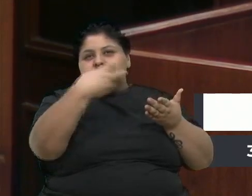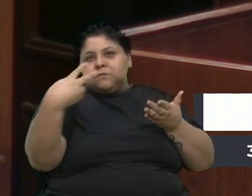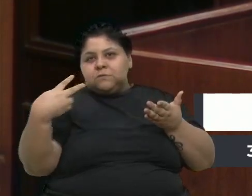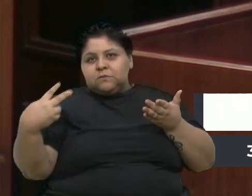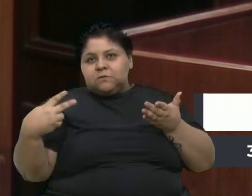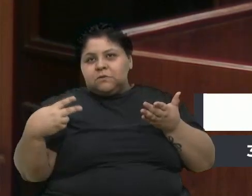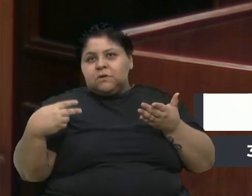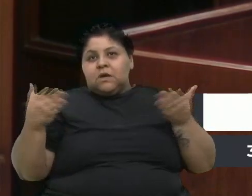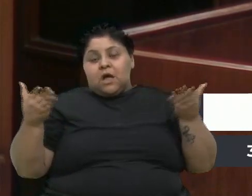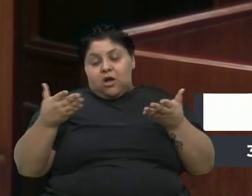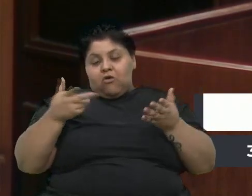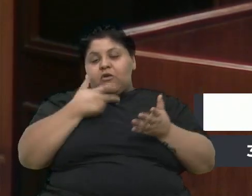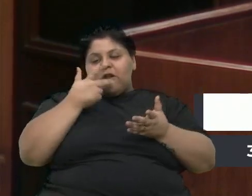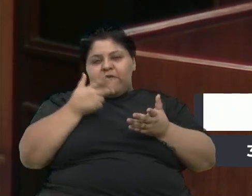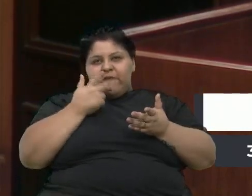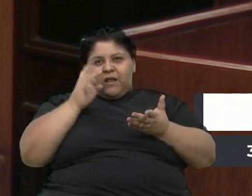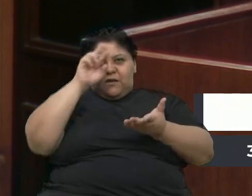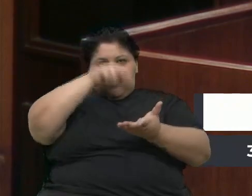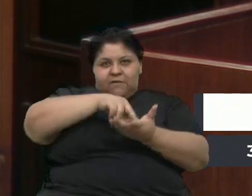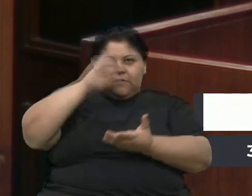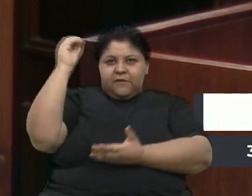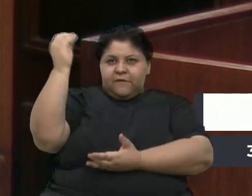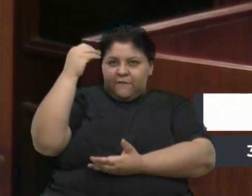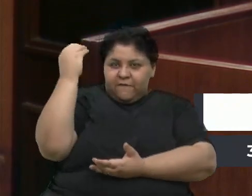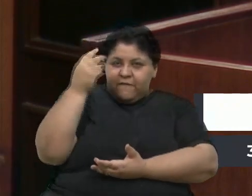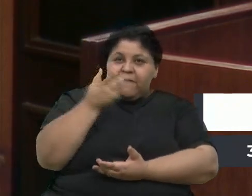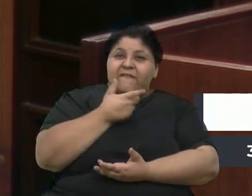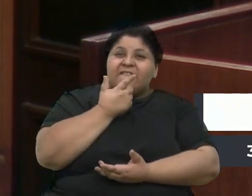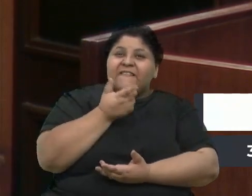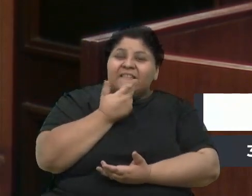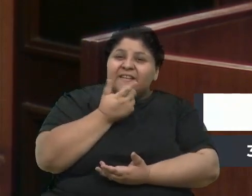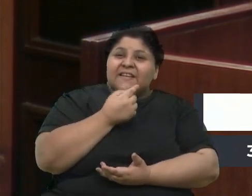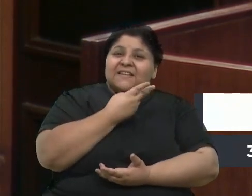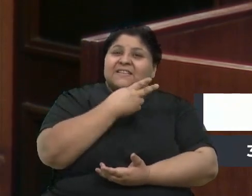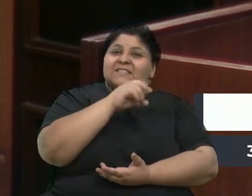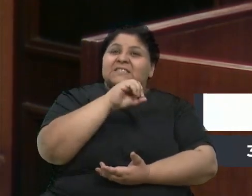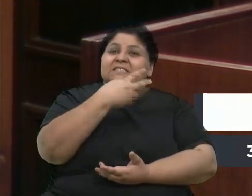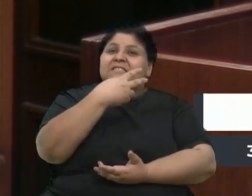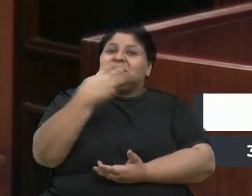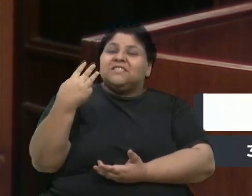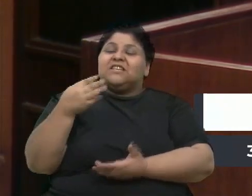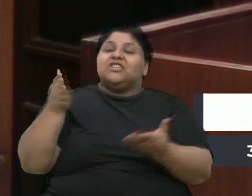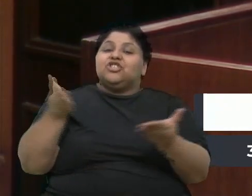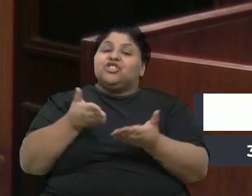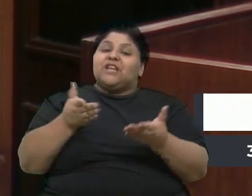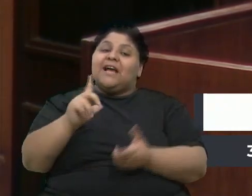para a realidade gaúcha, nós estamos falando, em 2023, nós já